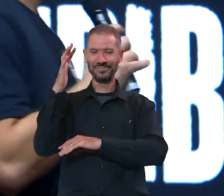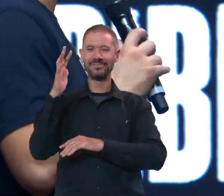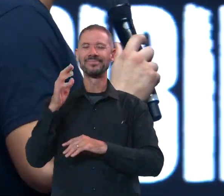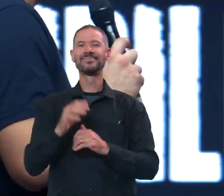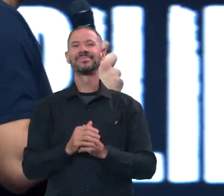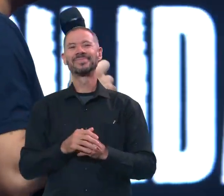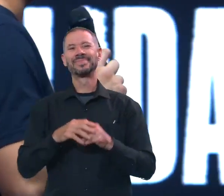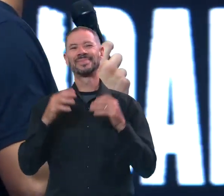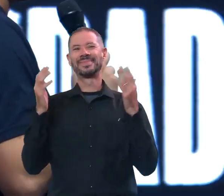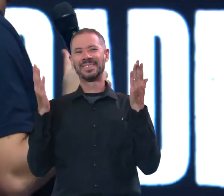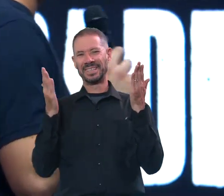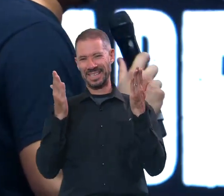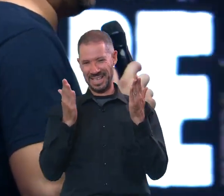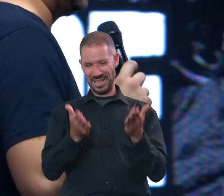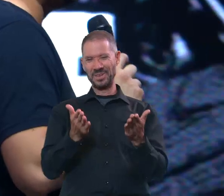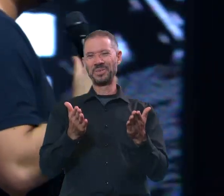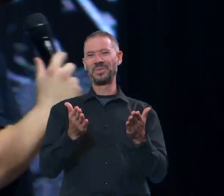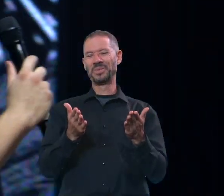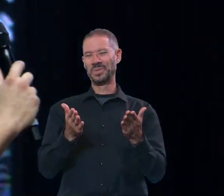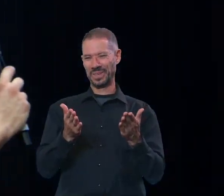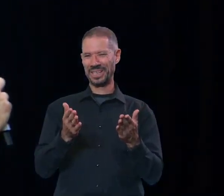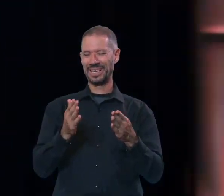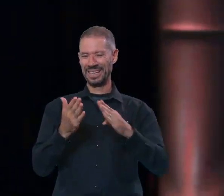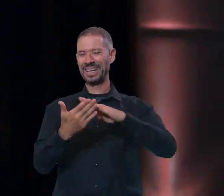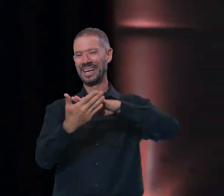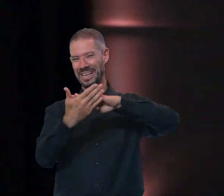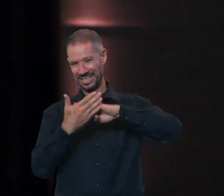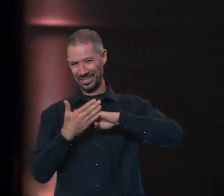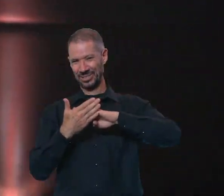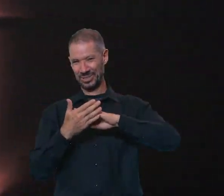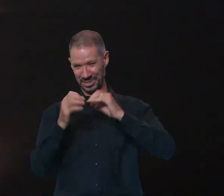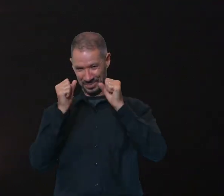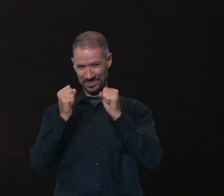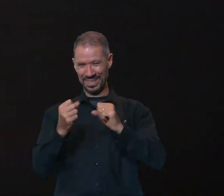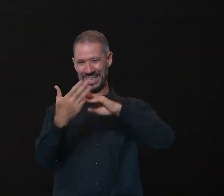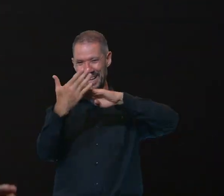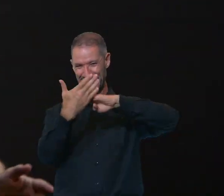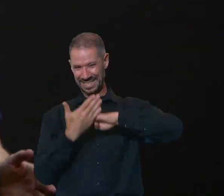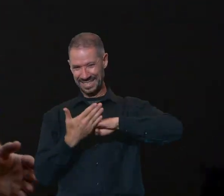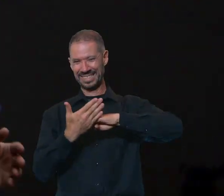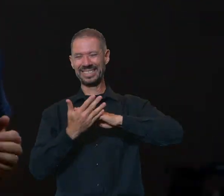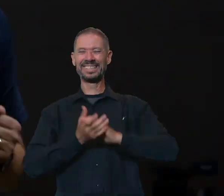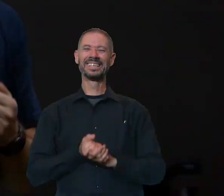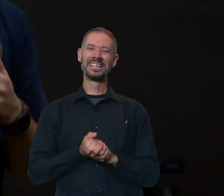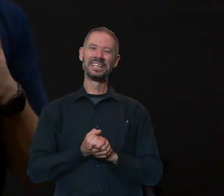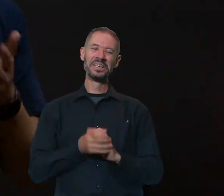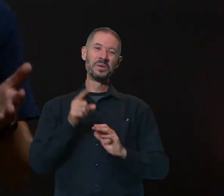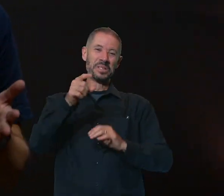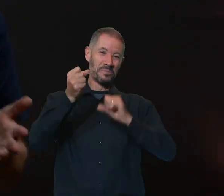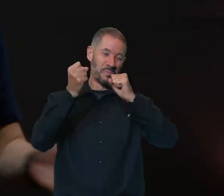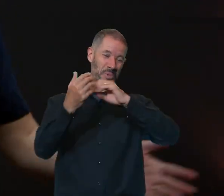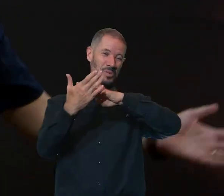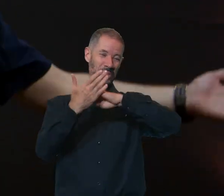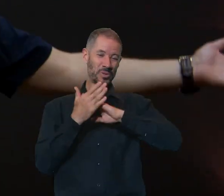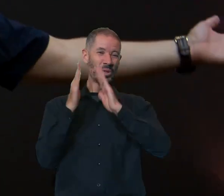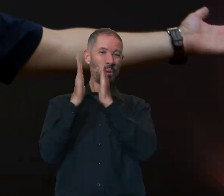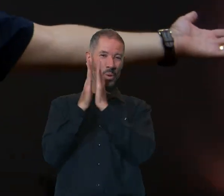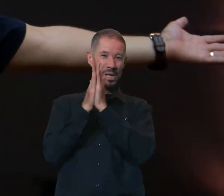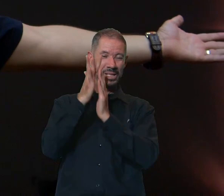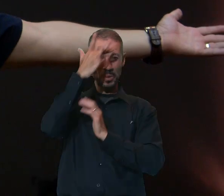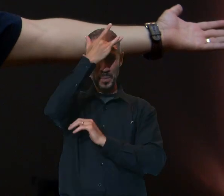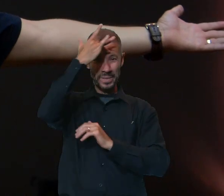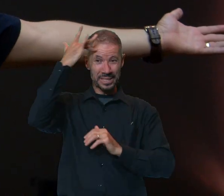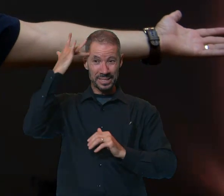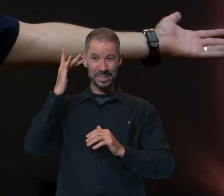Agora, posso pedir uma ajuda tua? Posso pedir uma ajuda tua? Você pode me ajudar em oração pelo pessoal que faz tradução